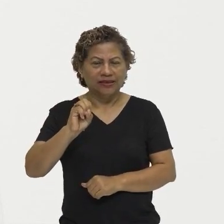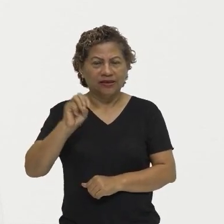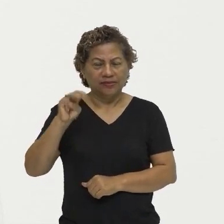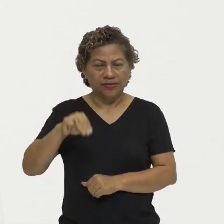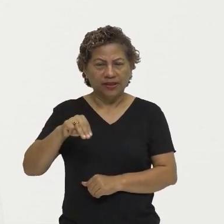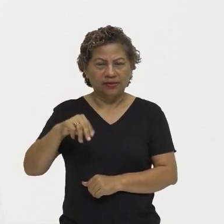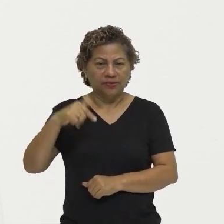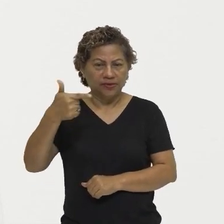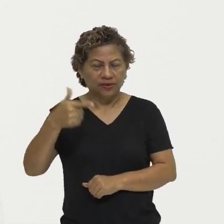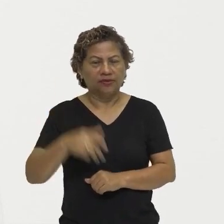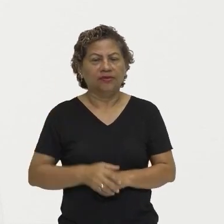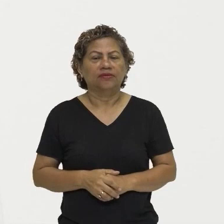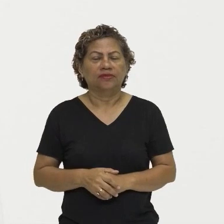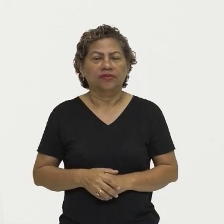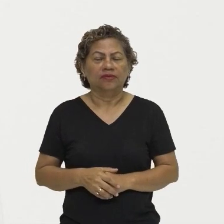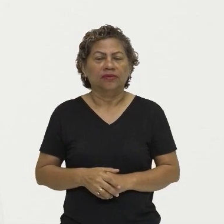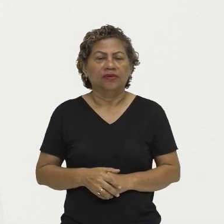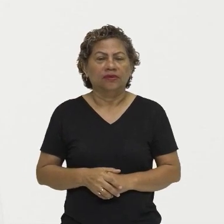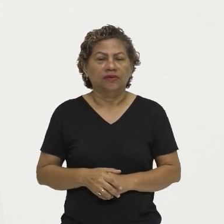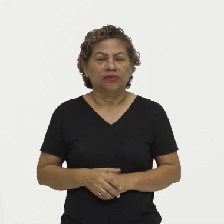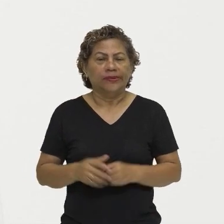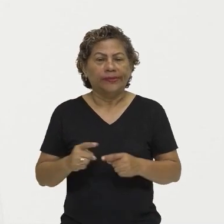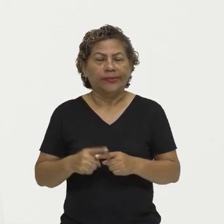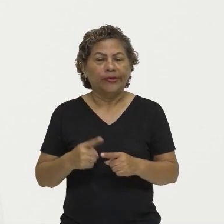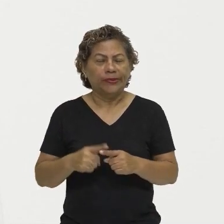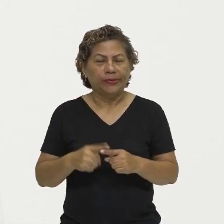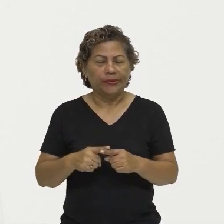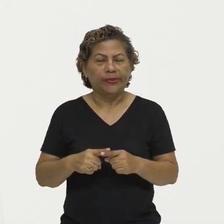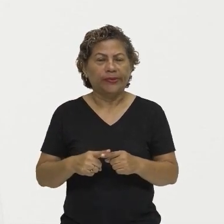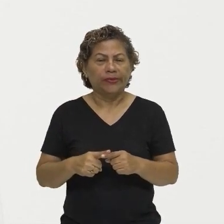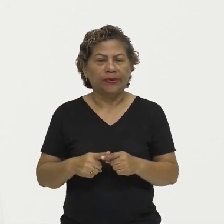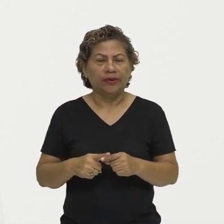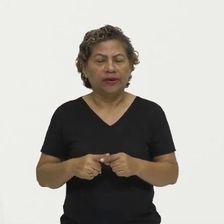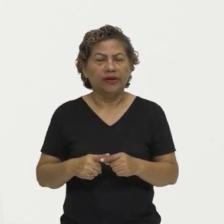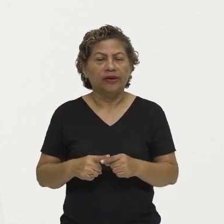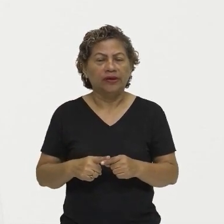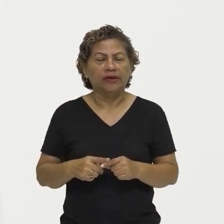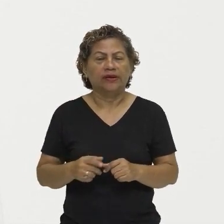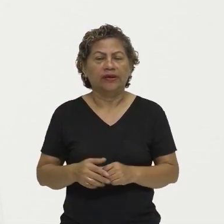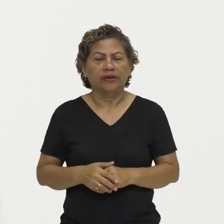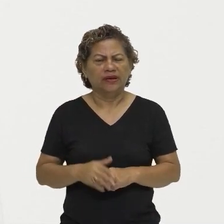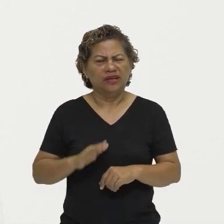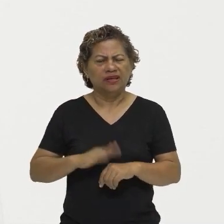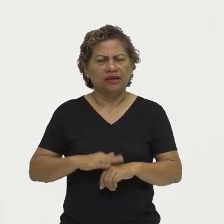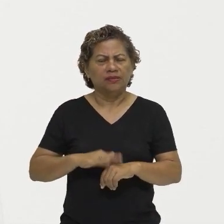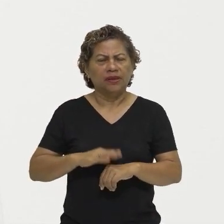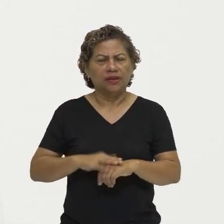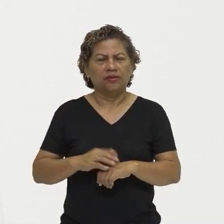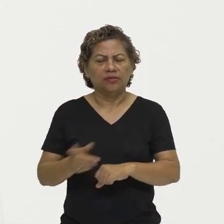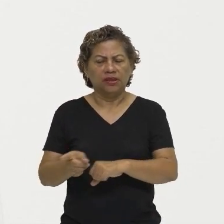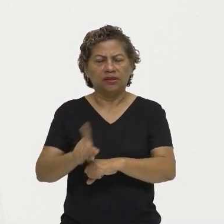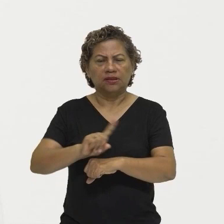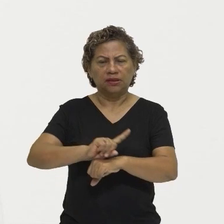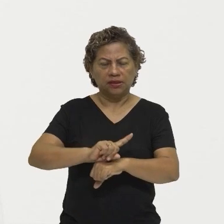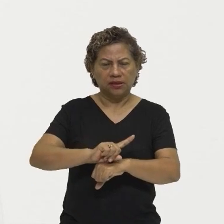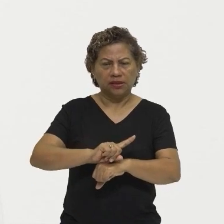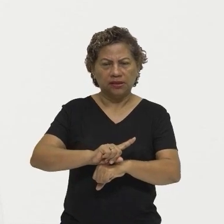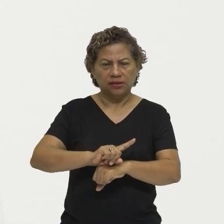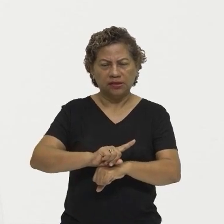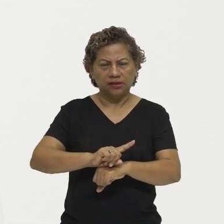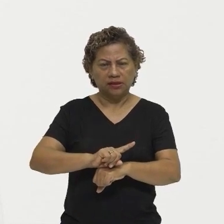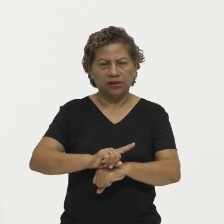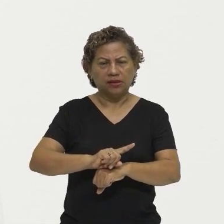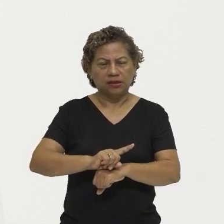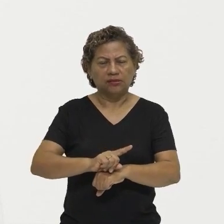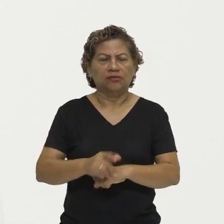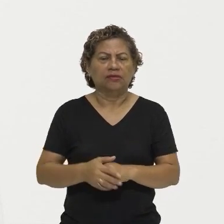Que é o valor mais corriqueiro, arredondado, para a aceleração gravitacional do nosso planeta,